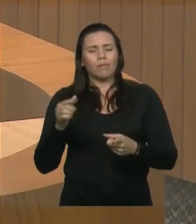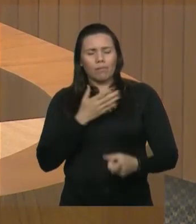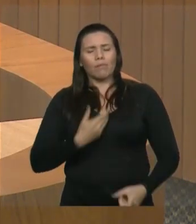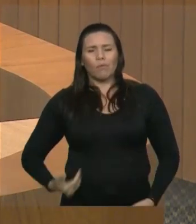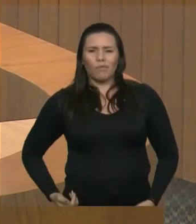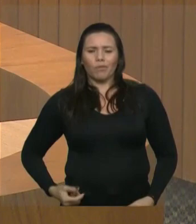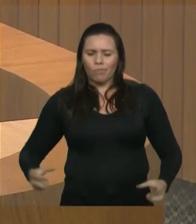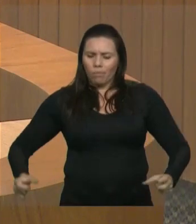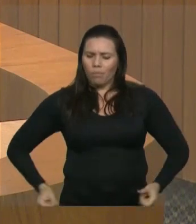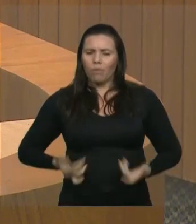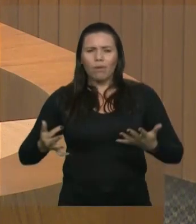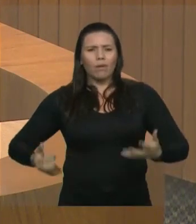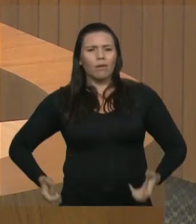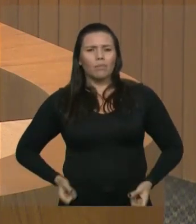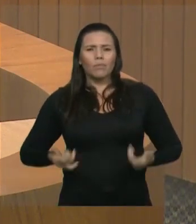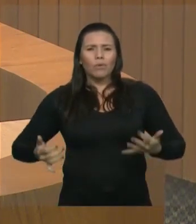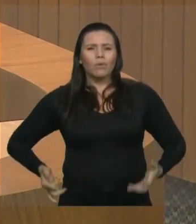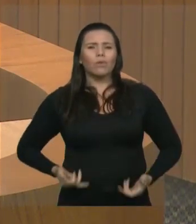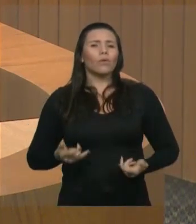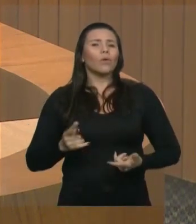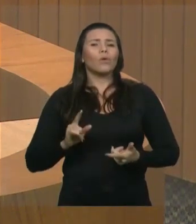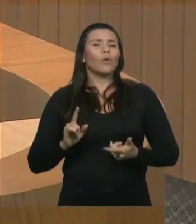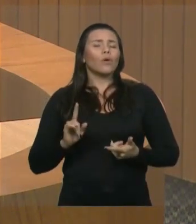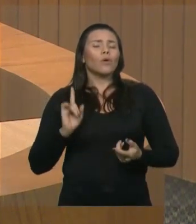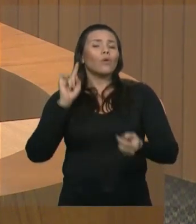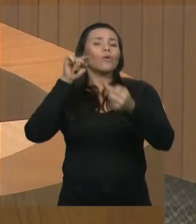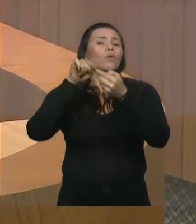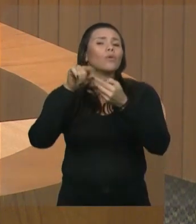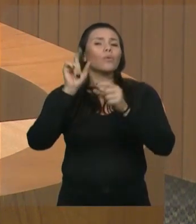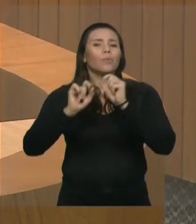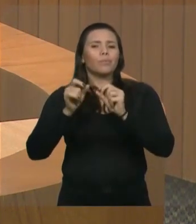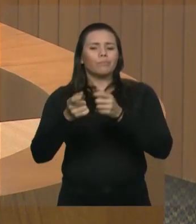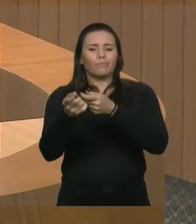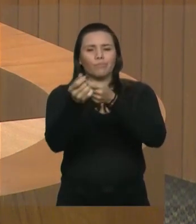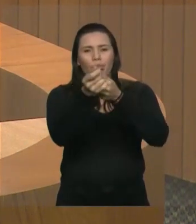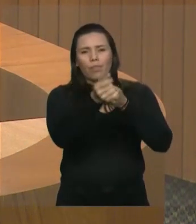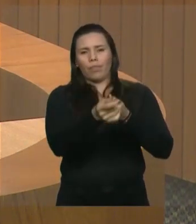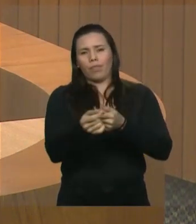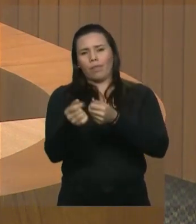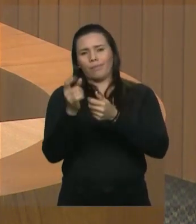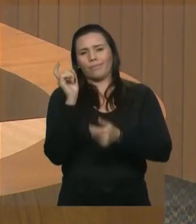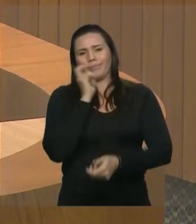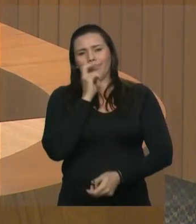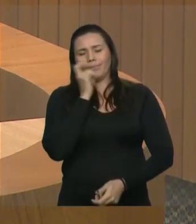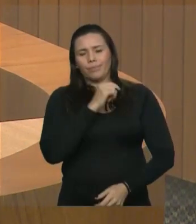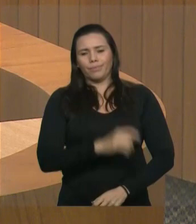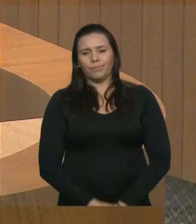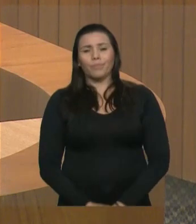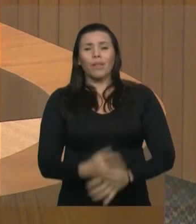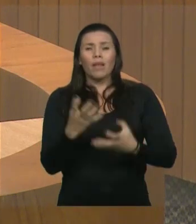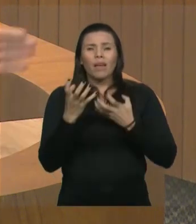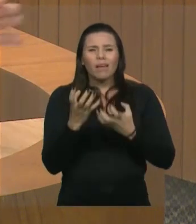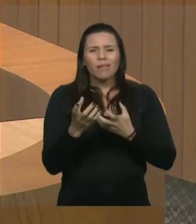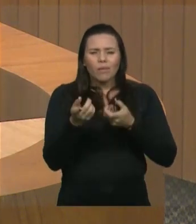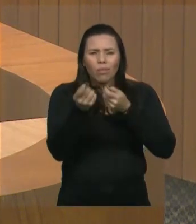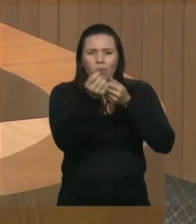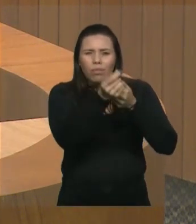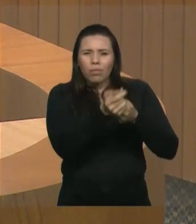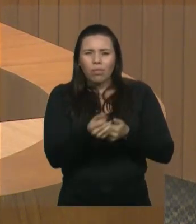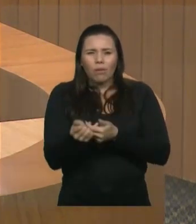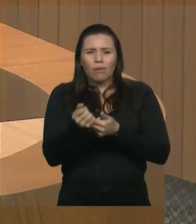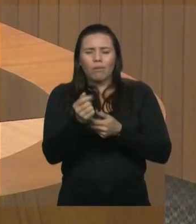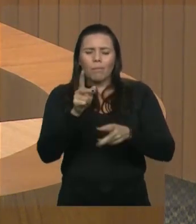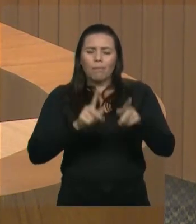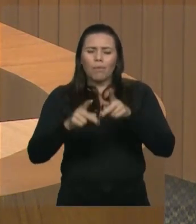a propaganda enganosa. Tenta, de todas as formas, ludibriar os maranhenses de um Maranhão que não